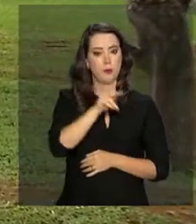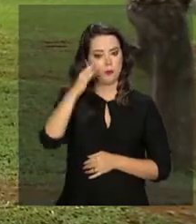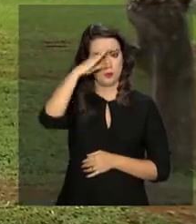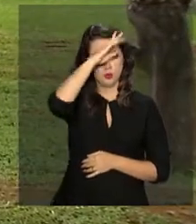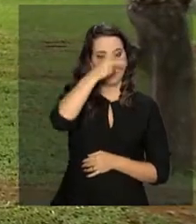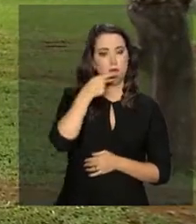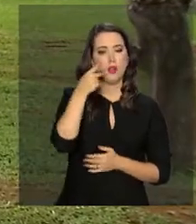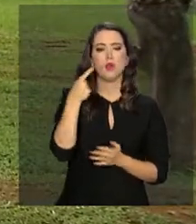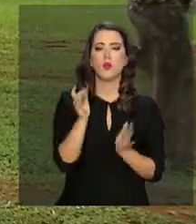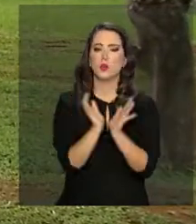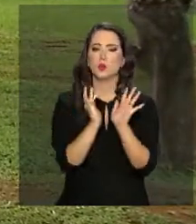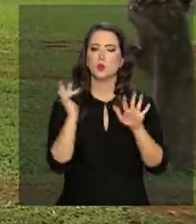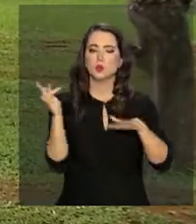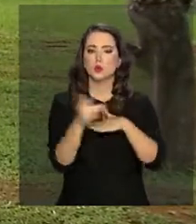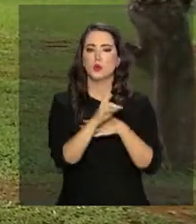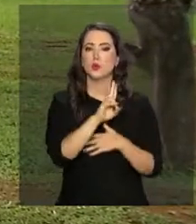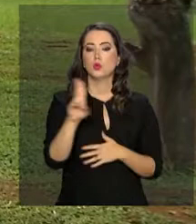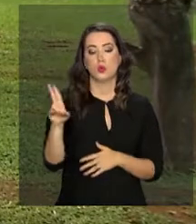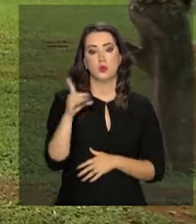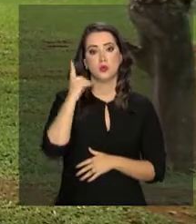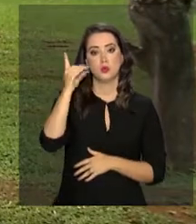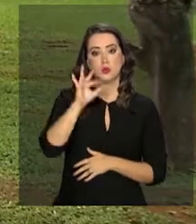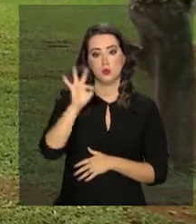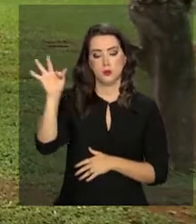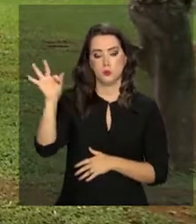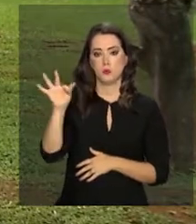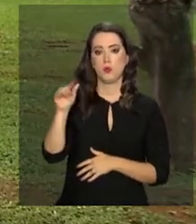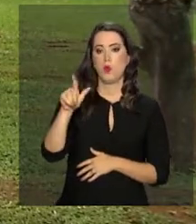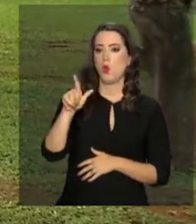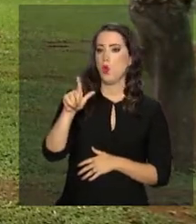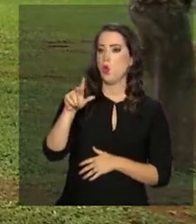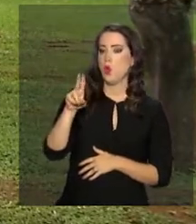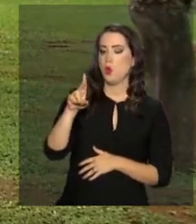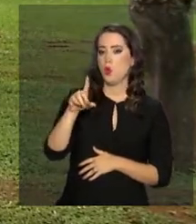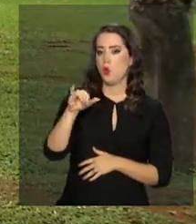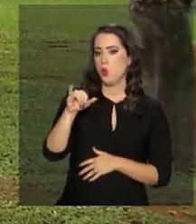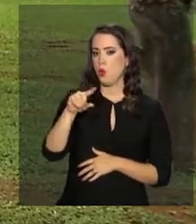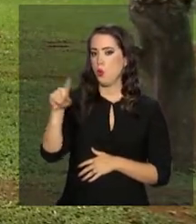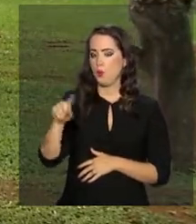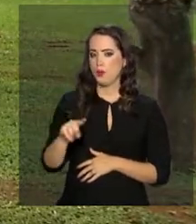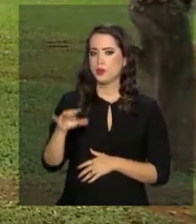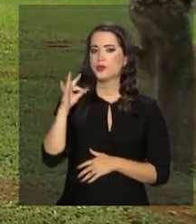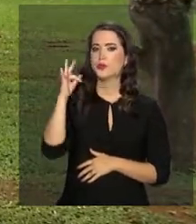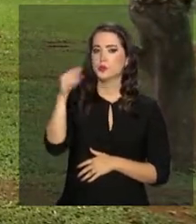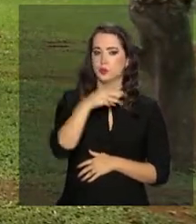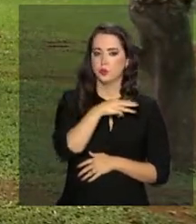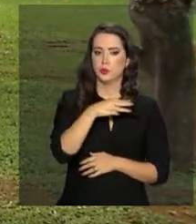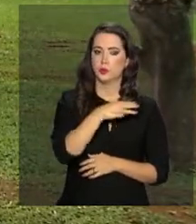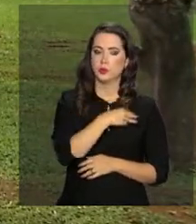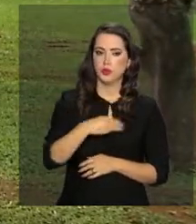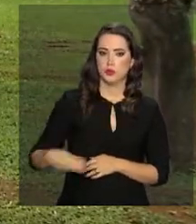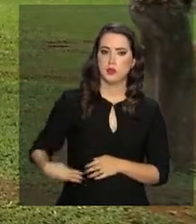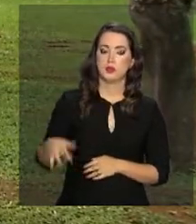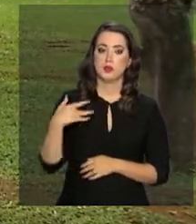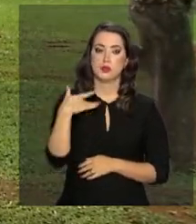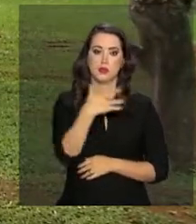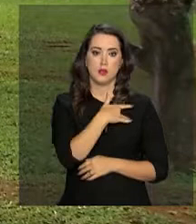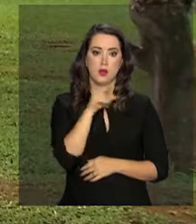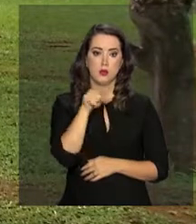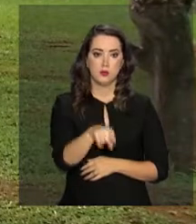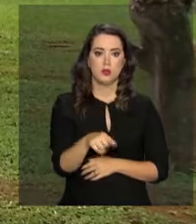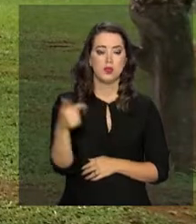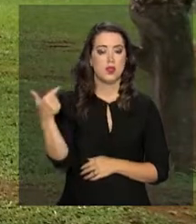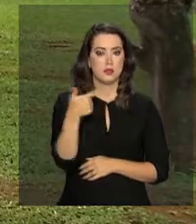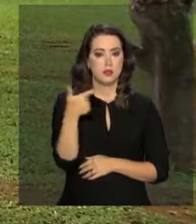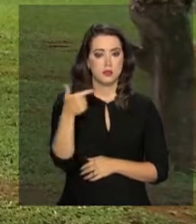sociais o nome do deputado federal luiz henrique mandetta como futuro ministro da saúde mandetta está em seu